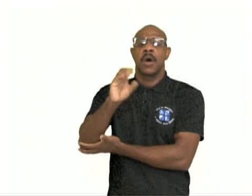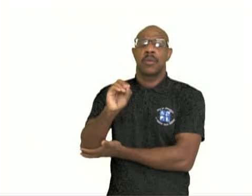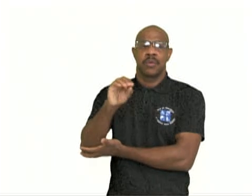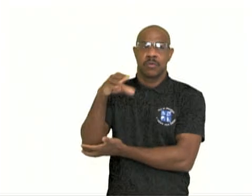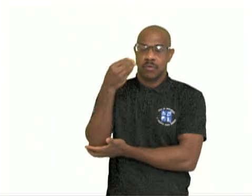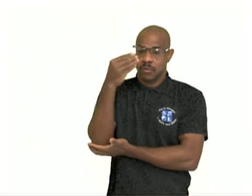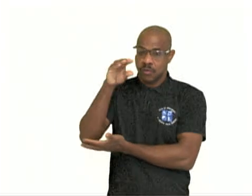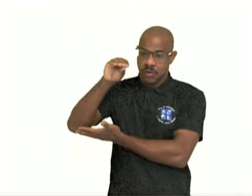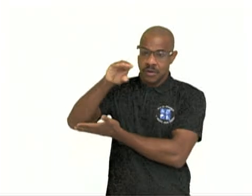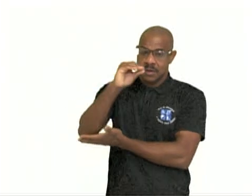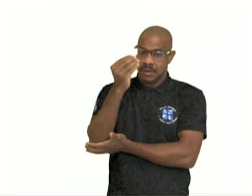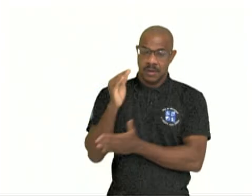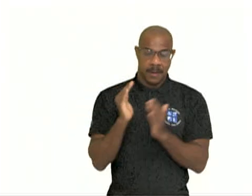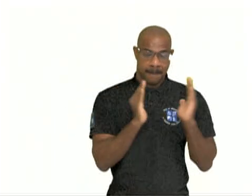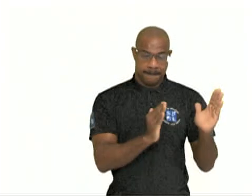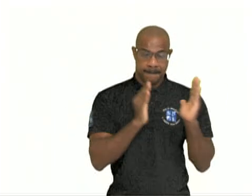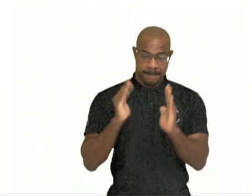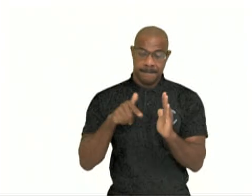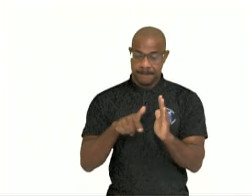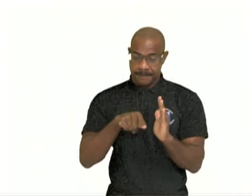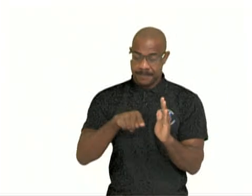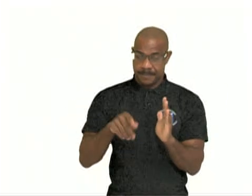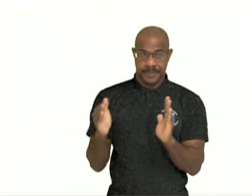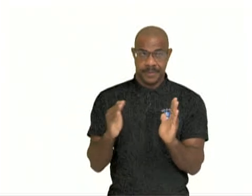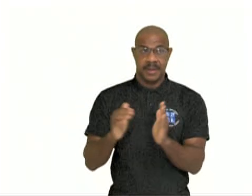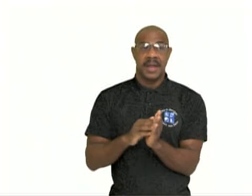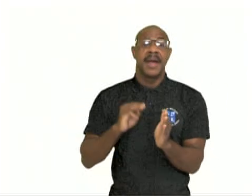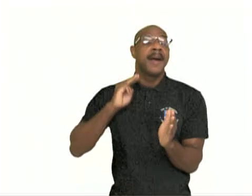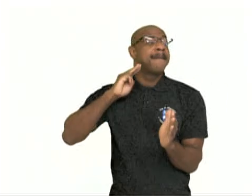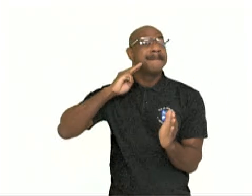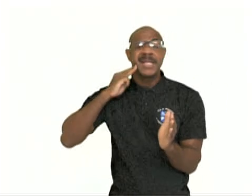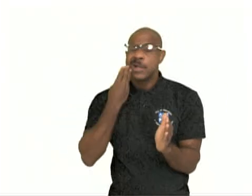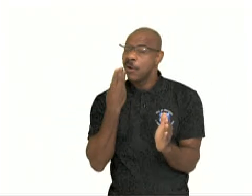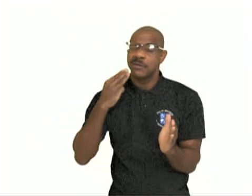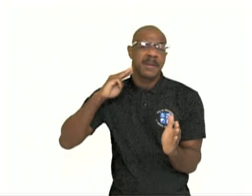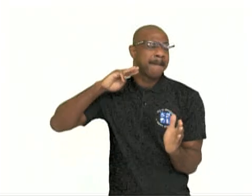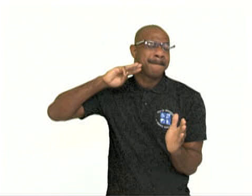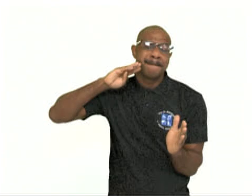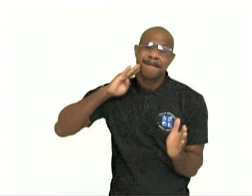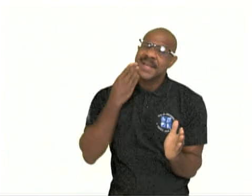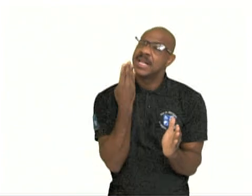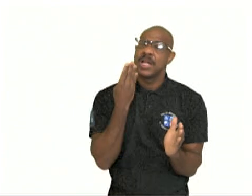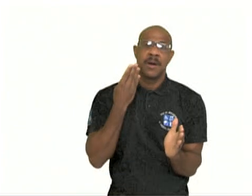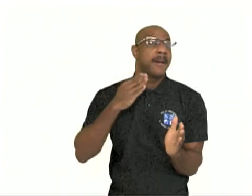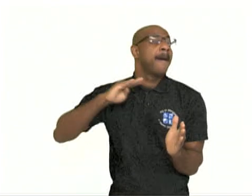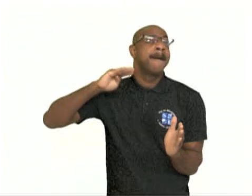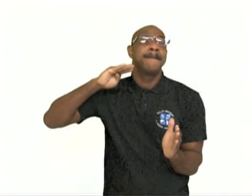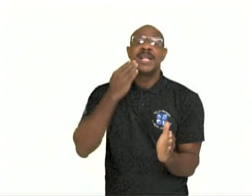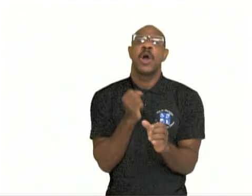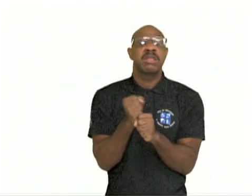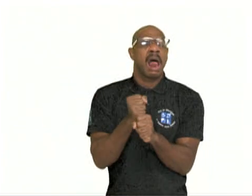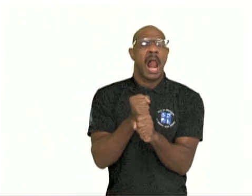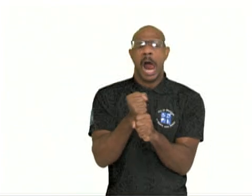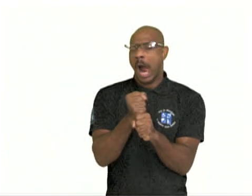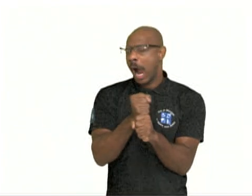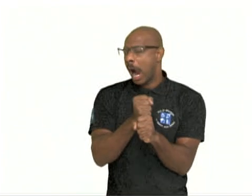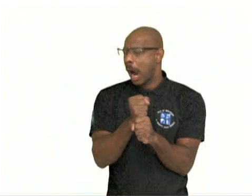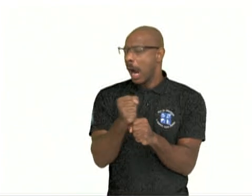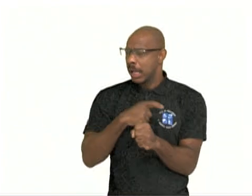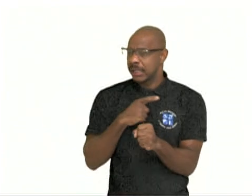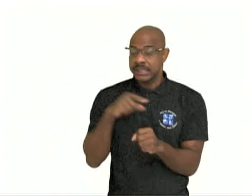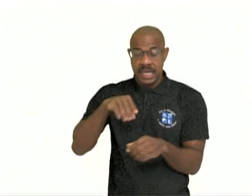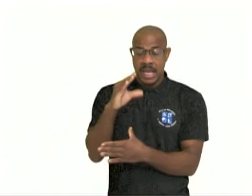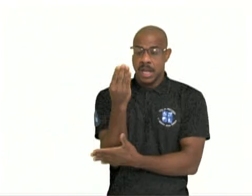tempo geológico, são milhares, milhões e bilhões de anos para que essas espécies consigam